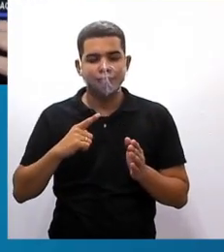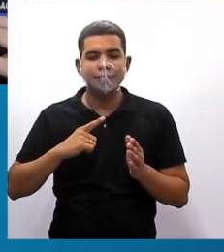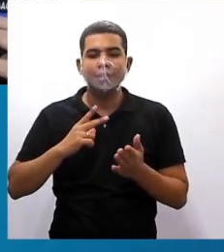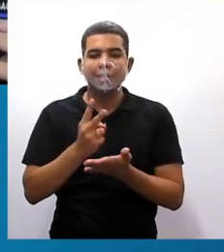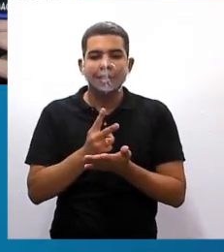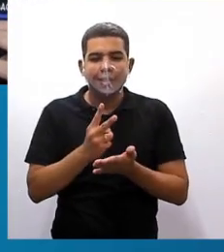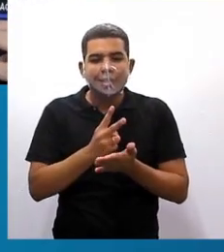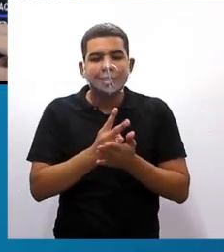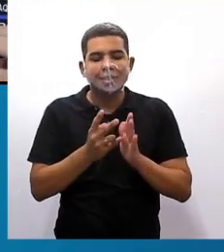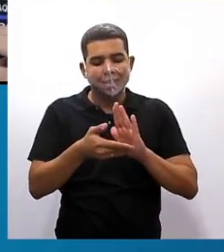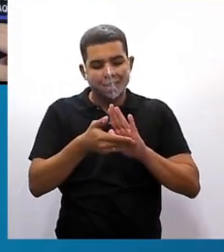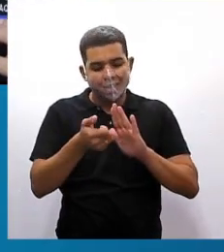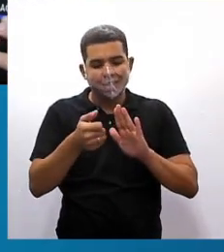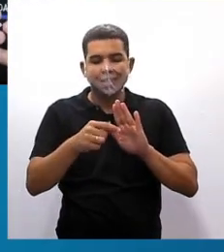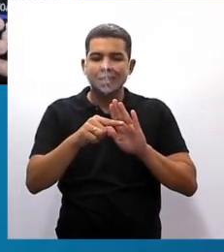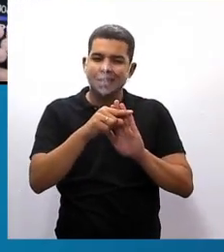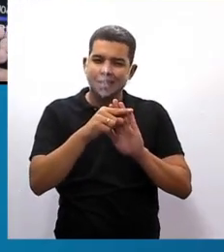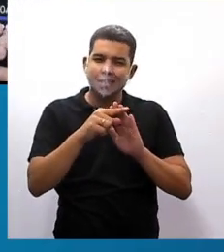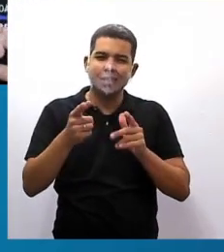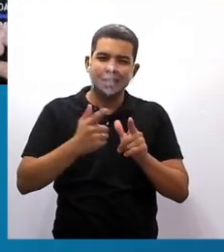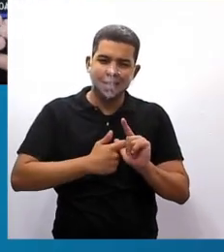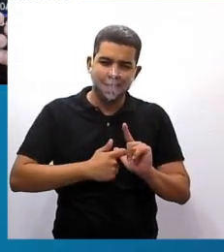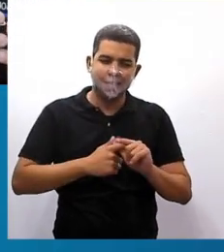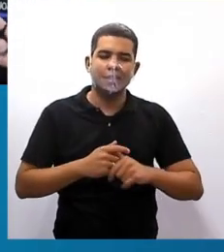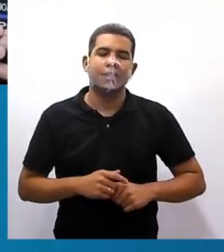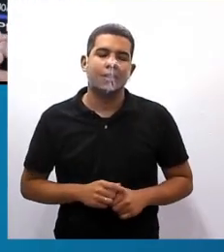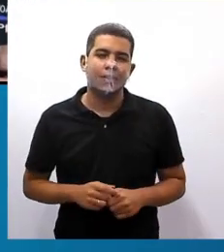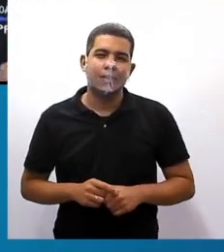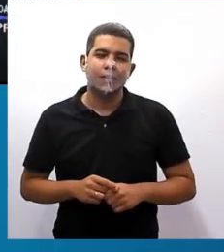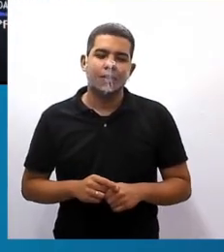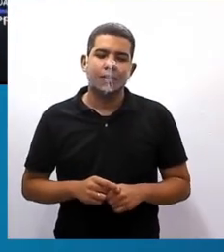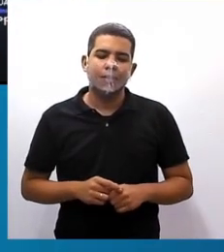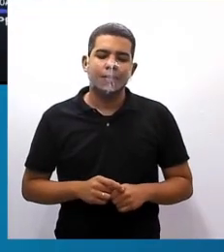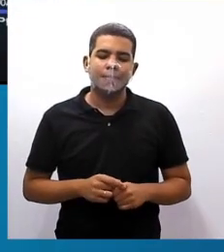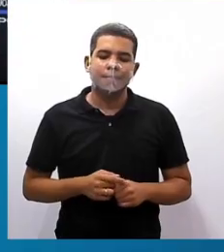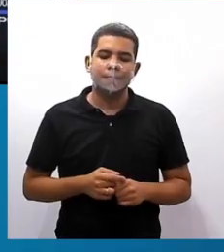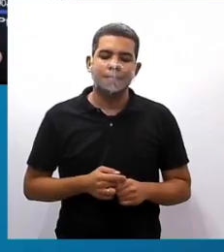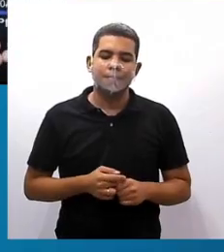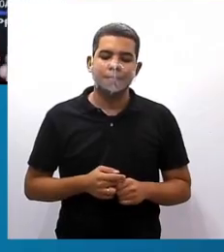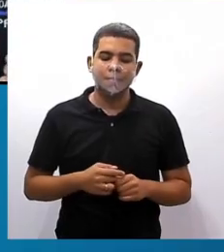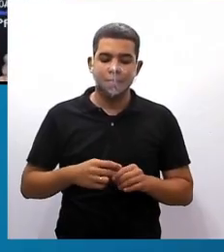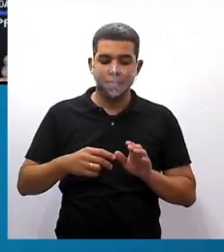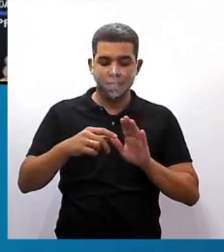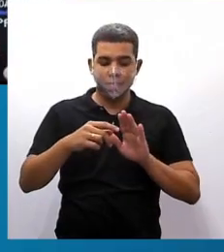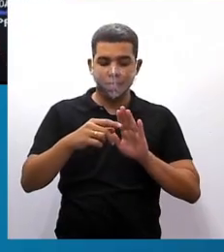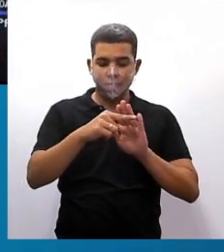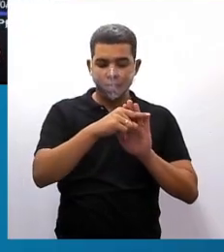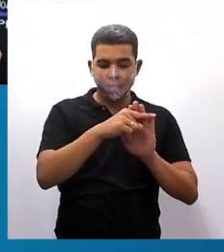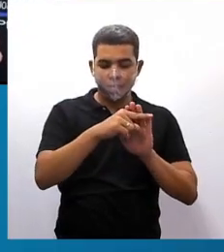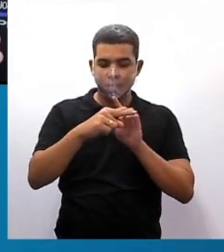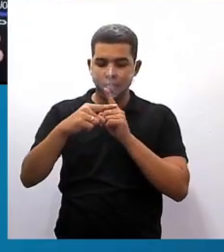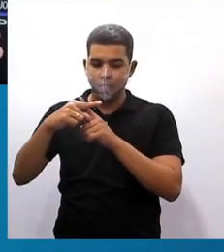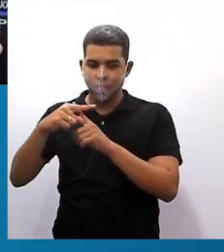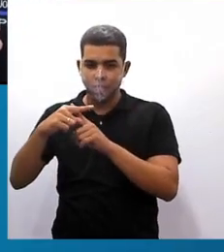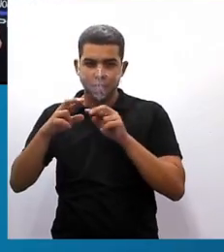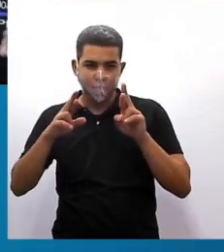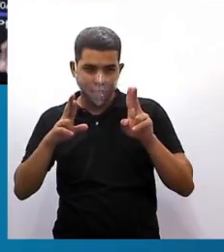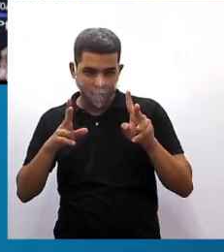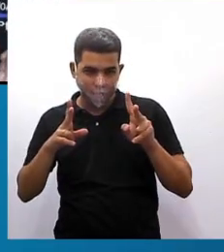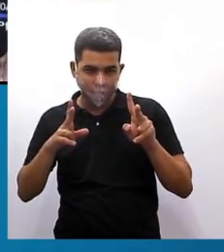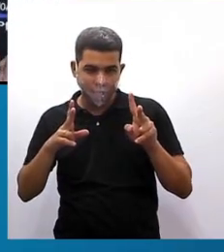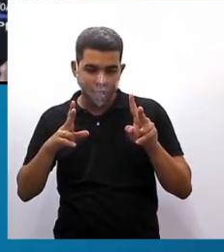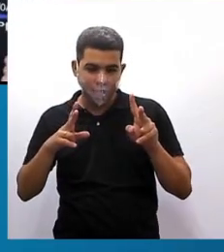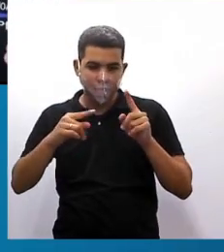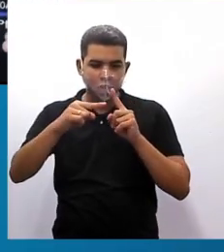porque a quantidade que deve é maior do que tem. Então, nesse caso é sinais diferentes na soma e também